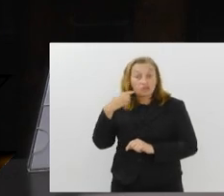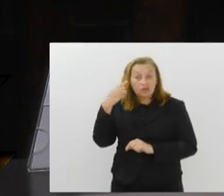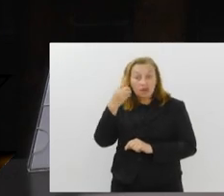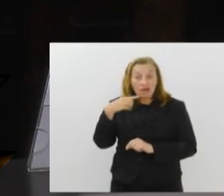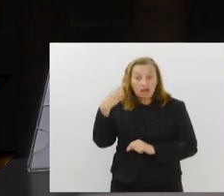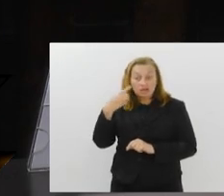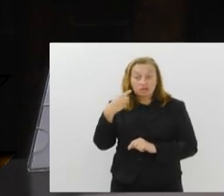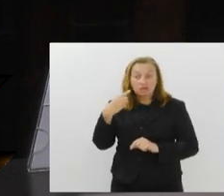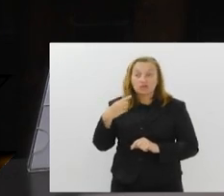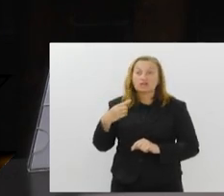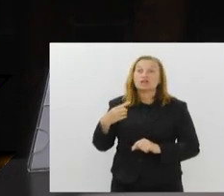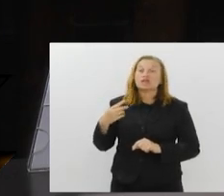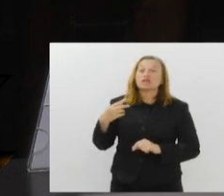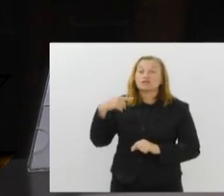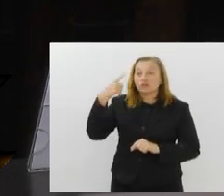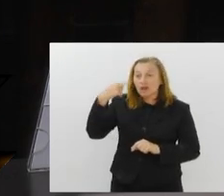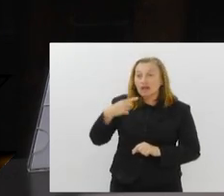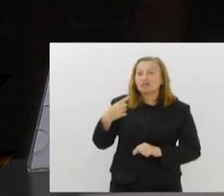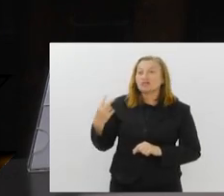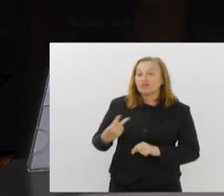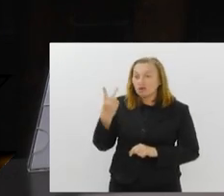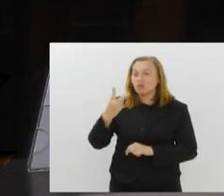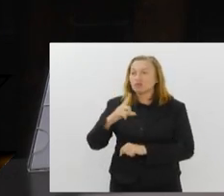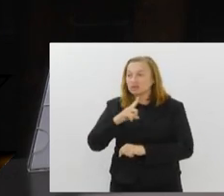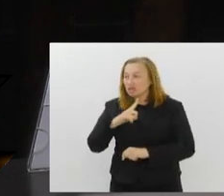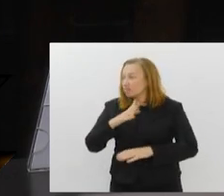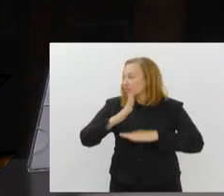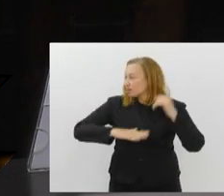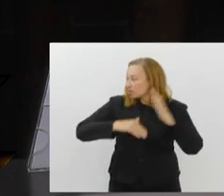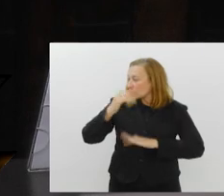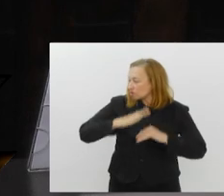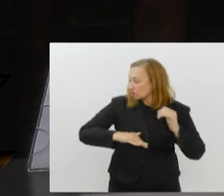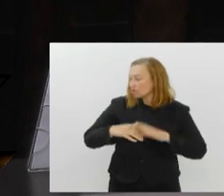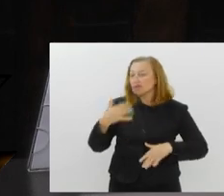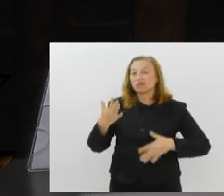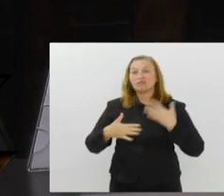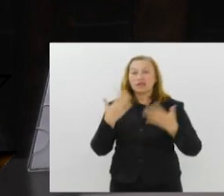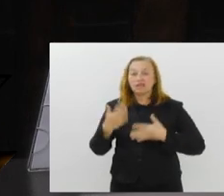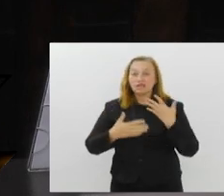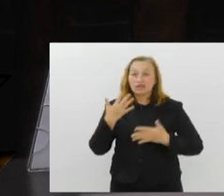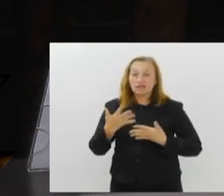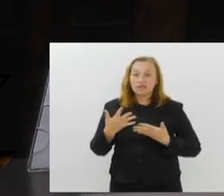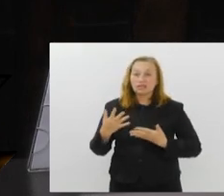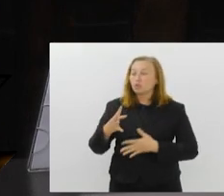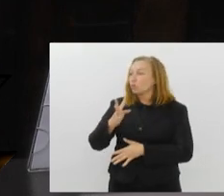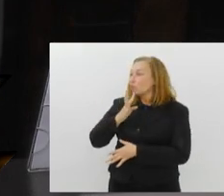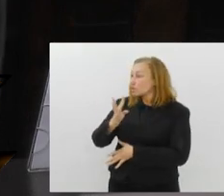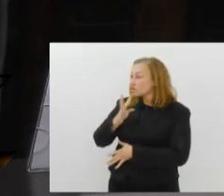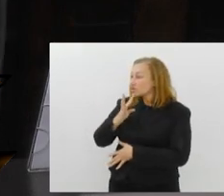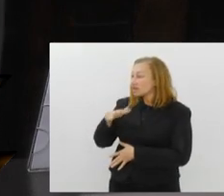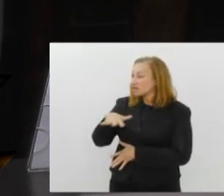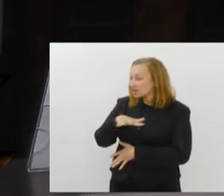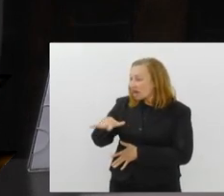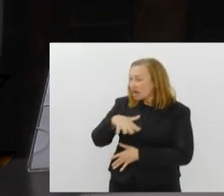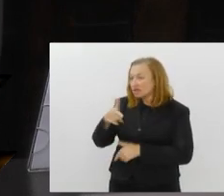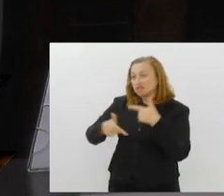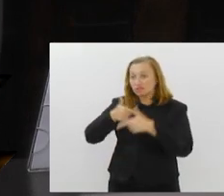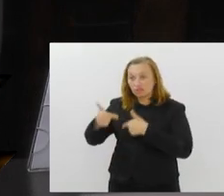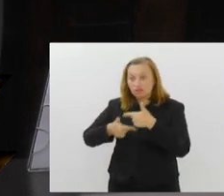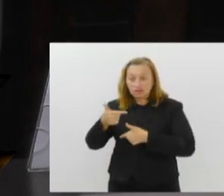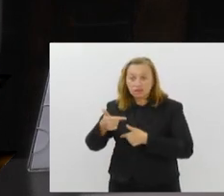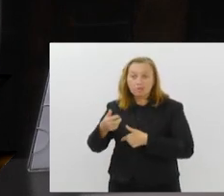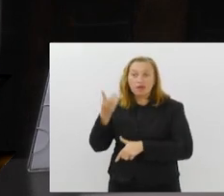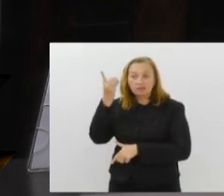a profissão eu tive o prazer de conhecer o Fernando Fernandes na advocacia né